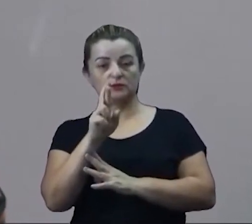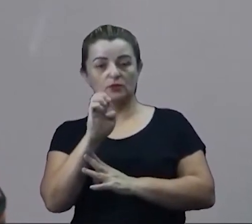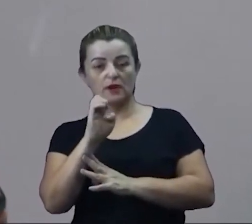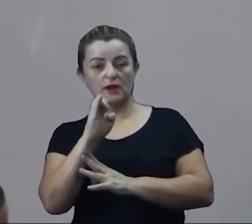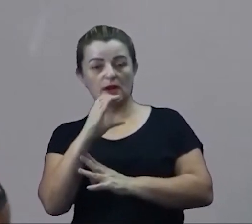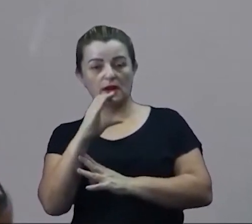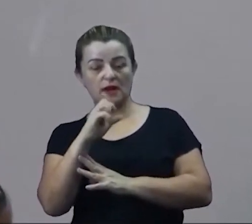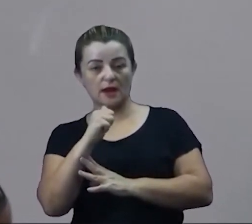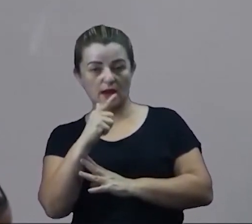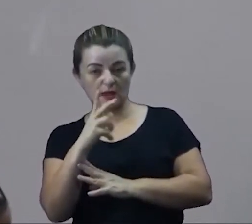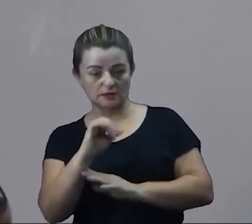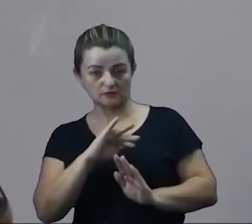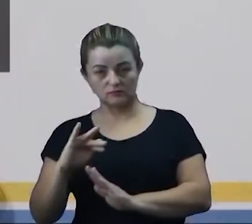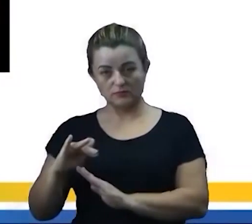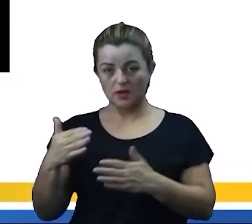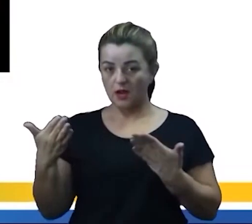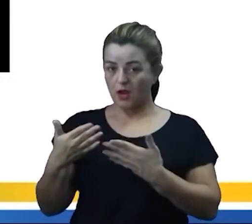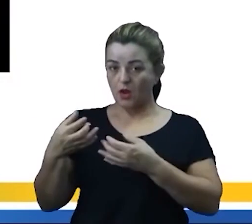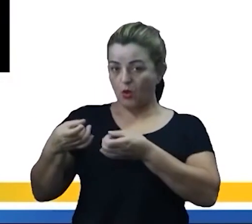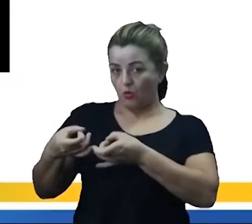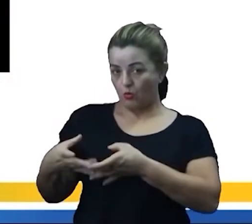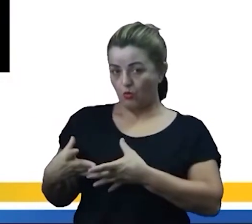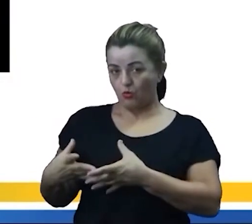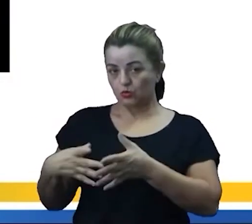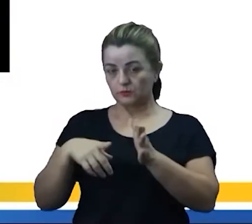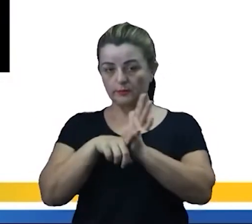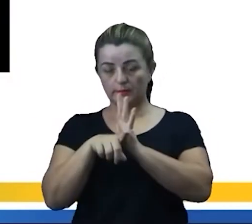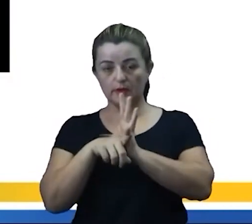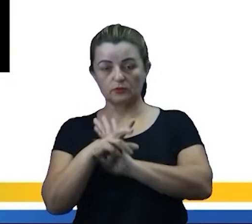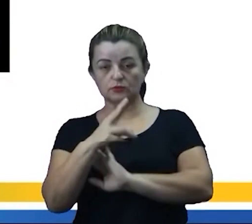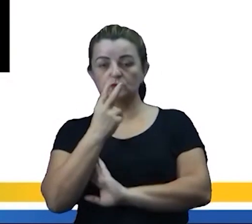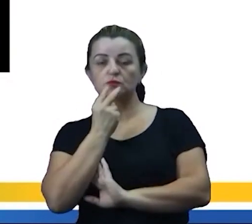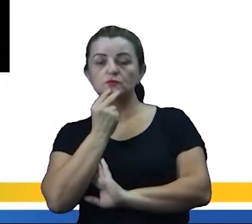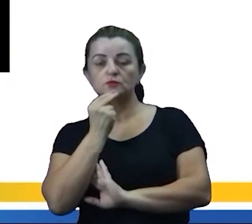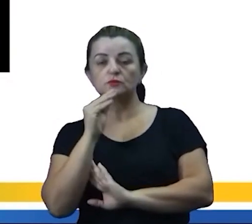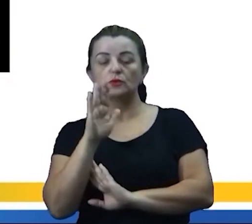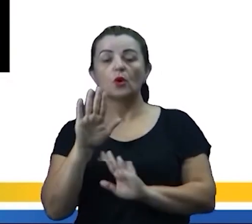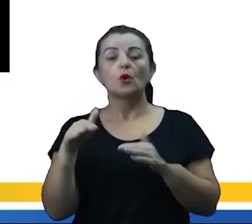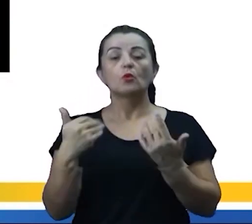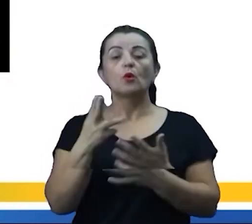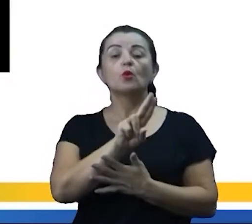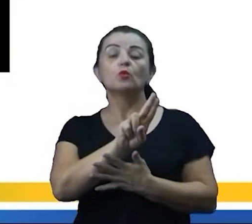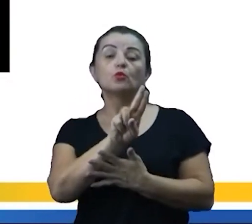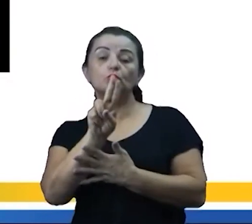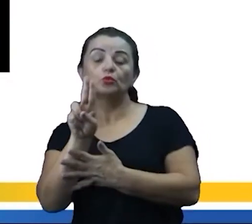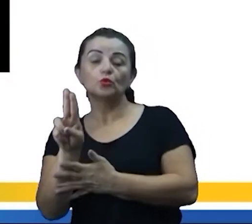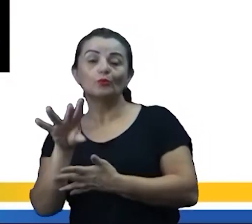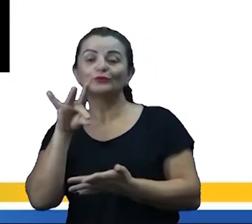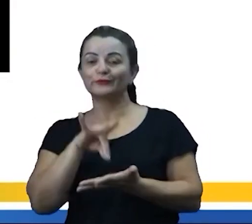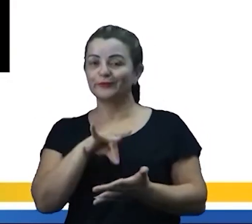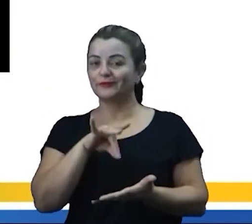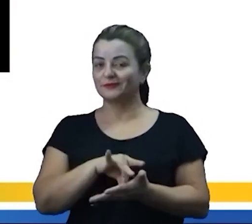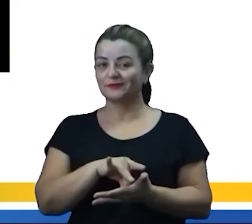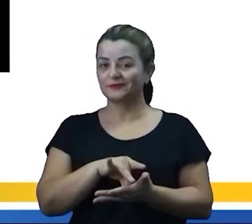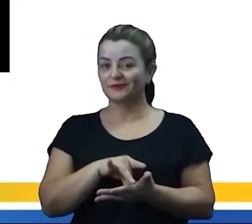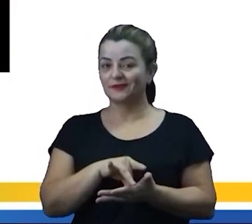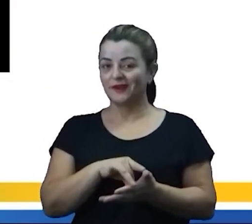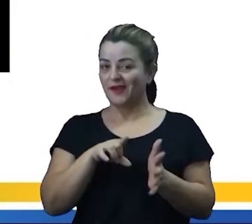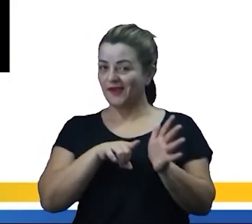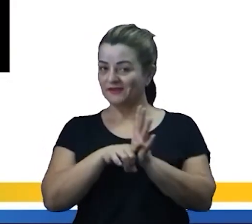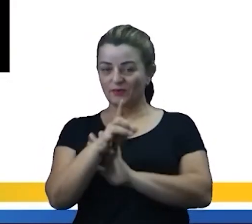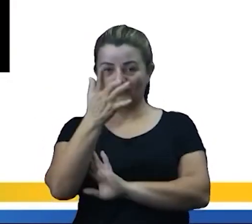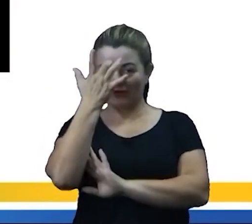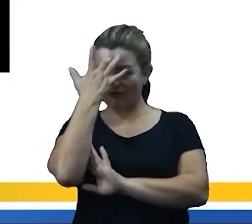última perguntinha para a revisão, né, sobre Machado de Assis. Qual era o nome de Machado de Assis? Não, gente, essa tá muito